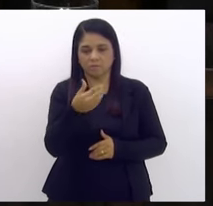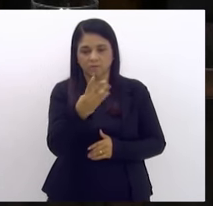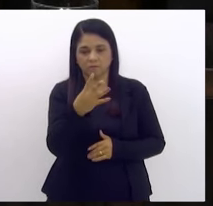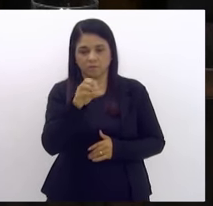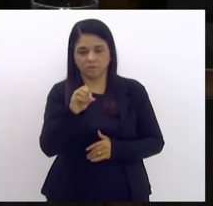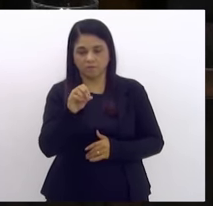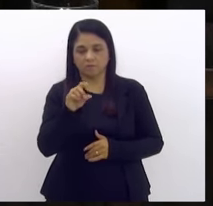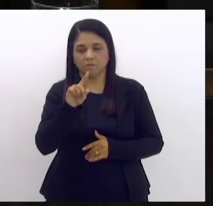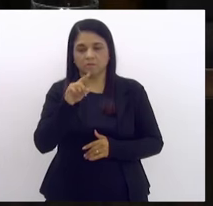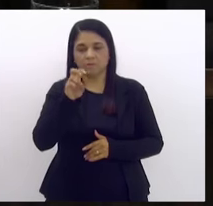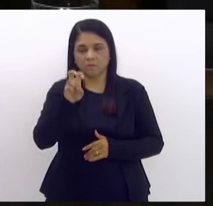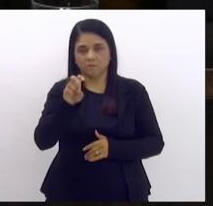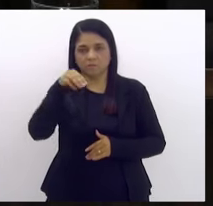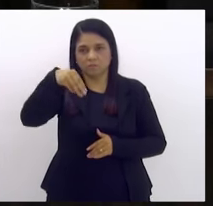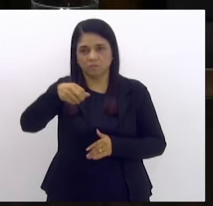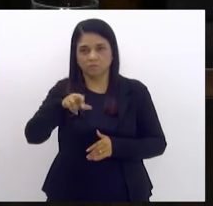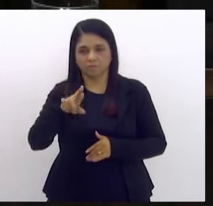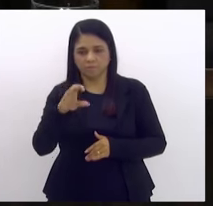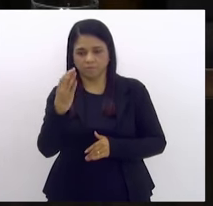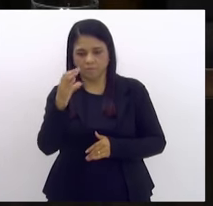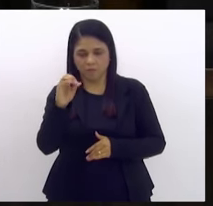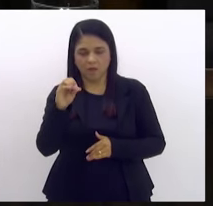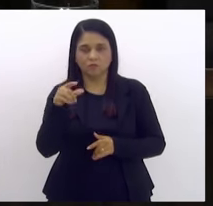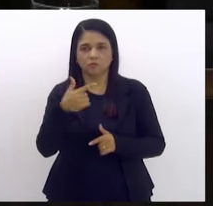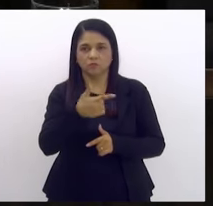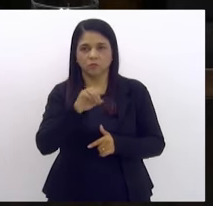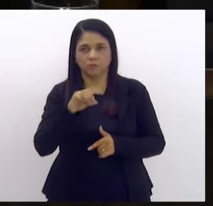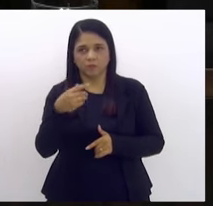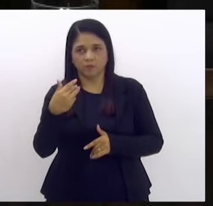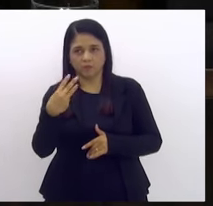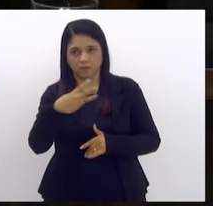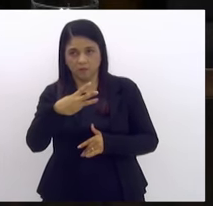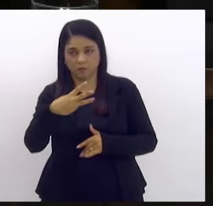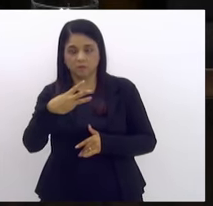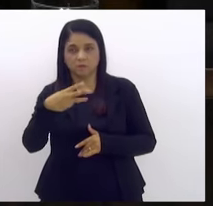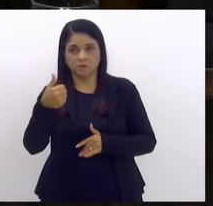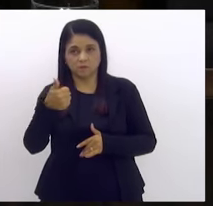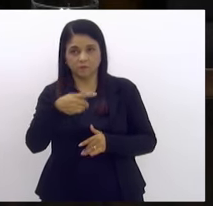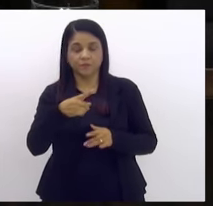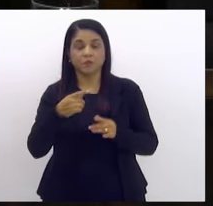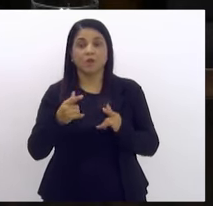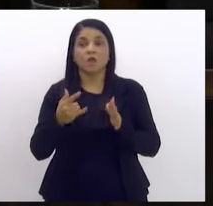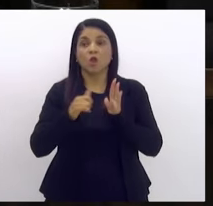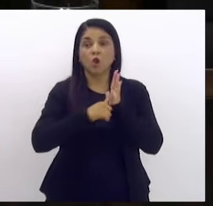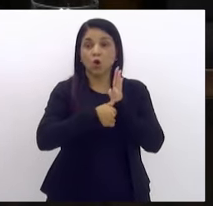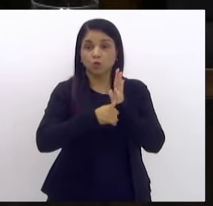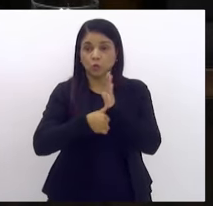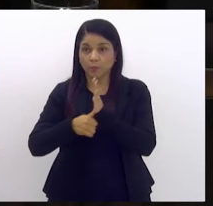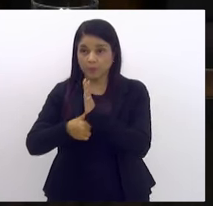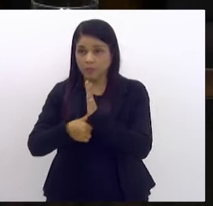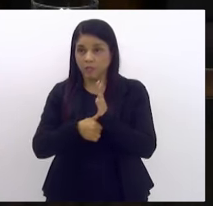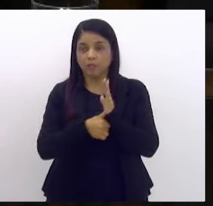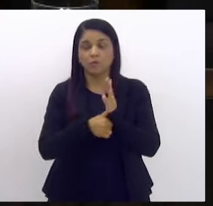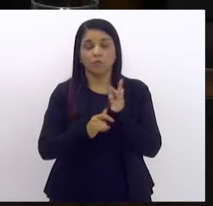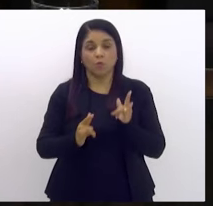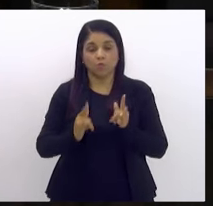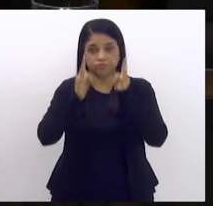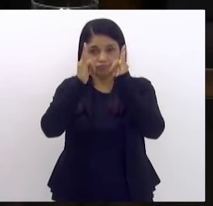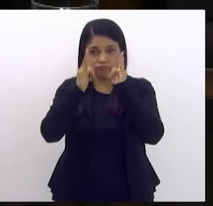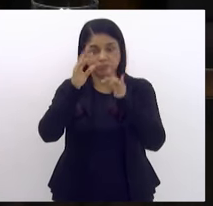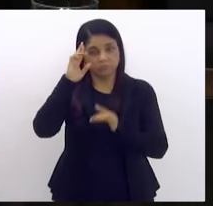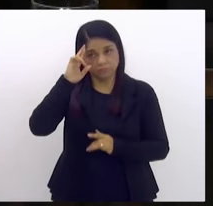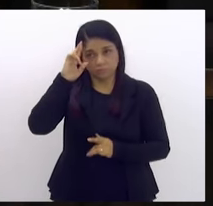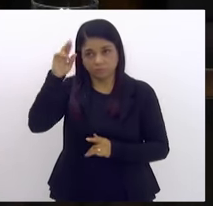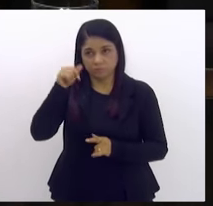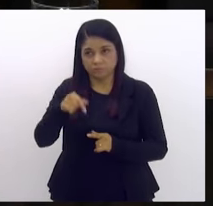realização periódica por auto-vistoria a ser realizada pelos condomínios ou por proprietários dos prédios